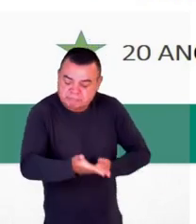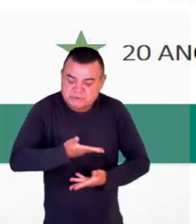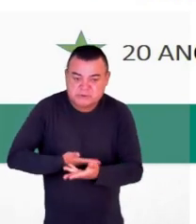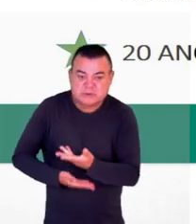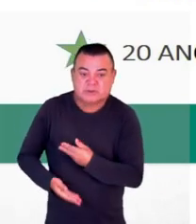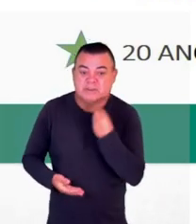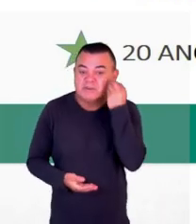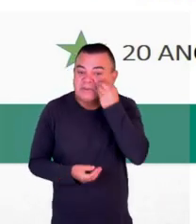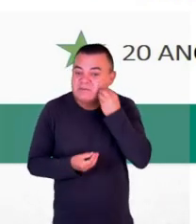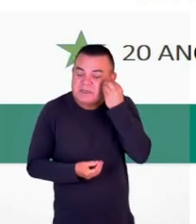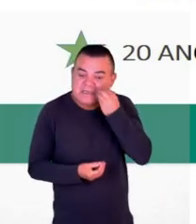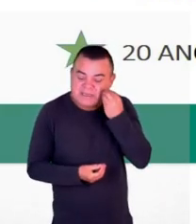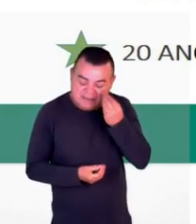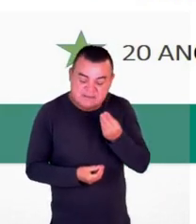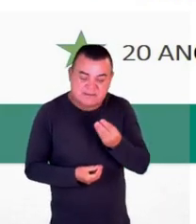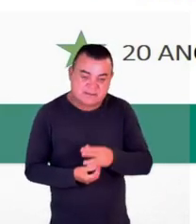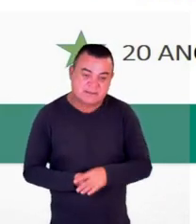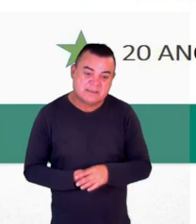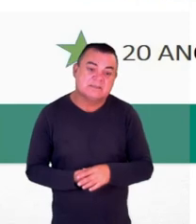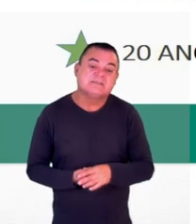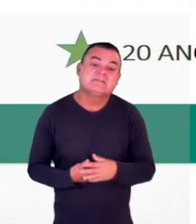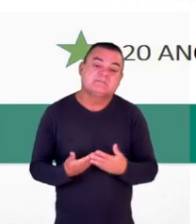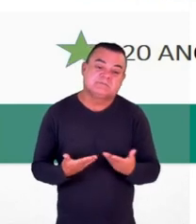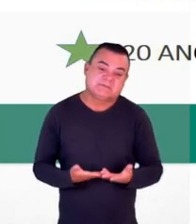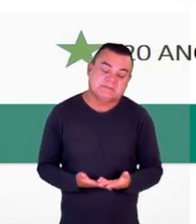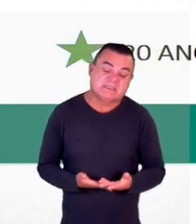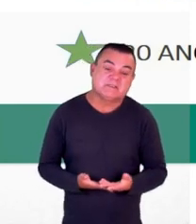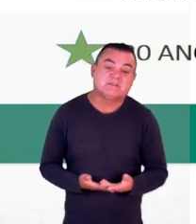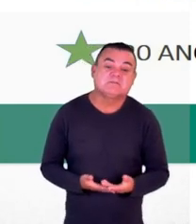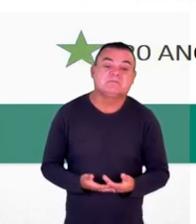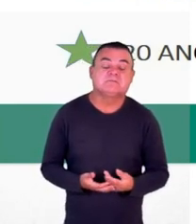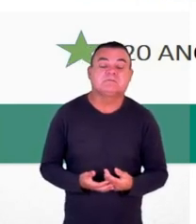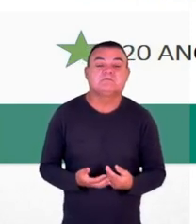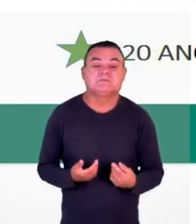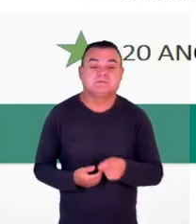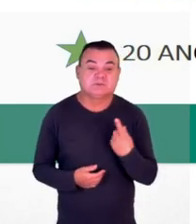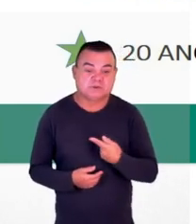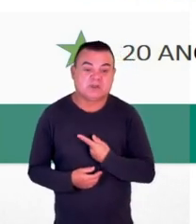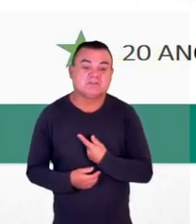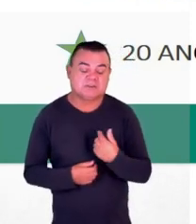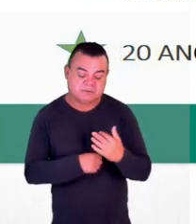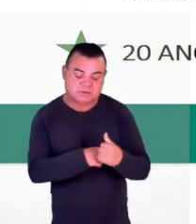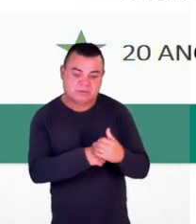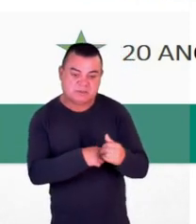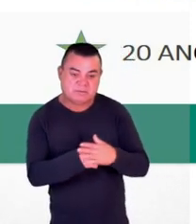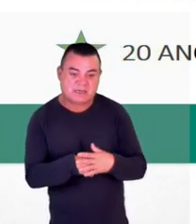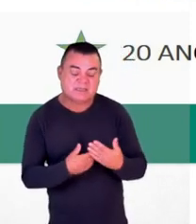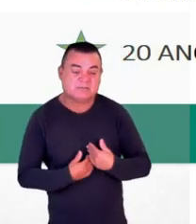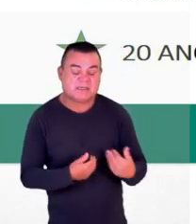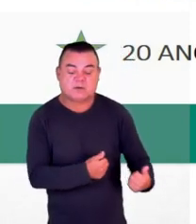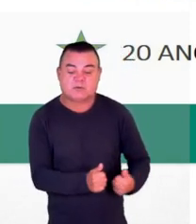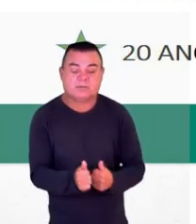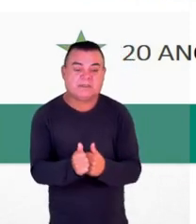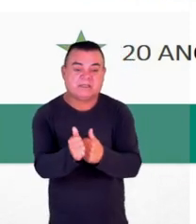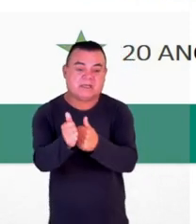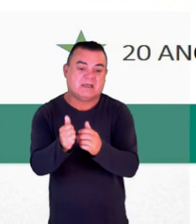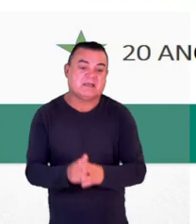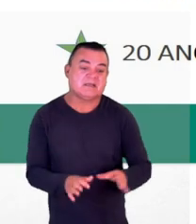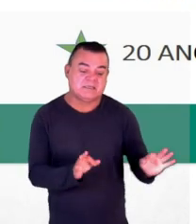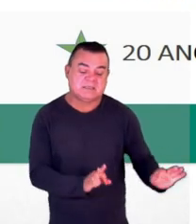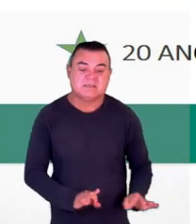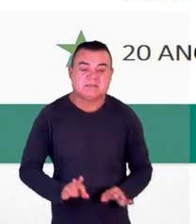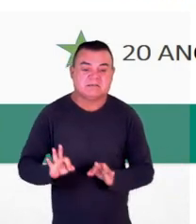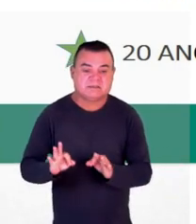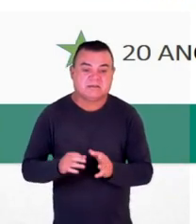porque a gente pela f a gente é muito requisitado pelo fórum também né para est em várias e a gente acompanha várias dessas iniciativas e a gente